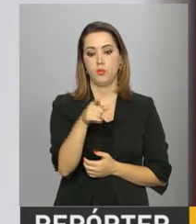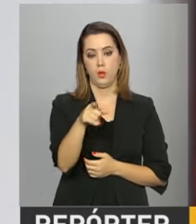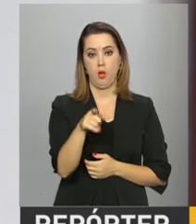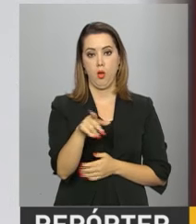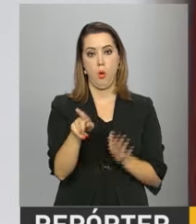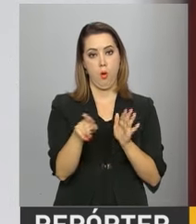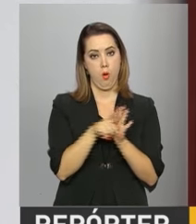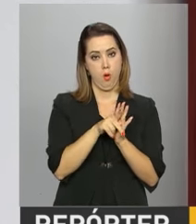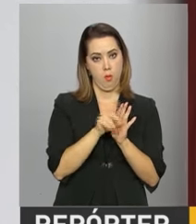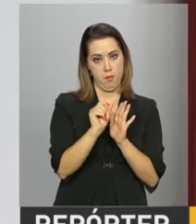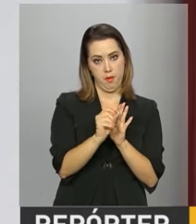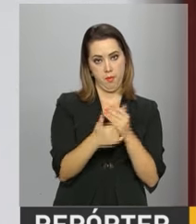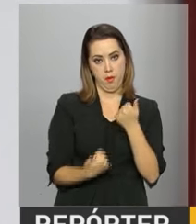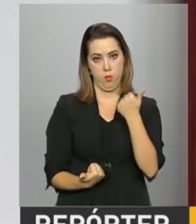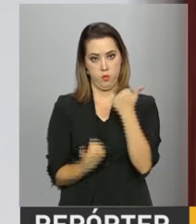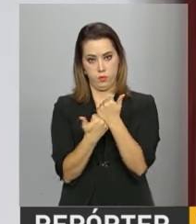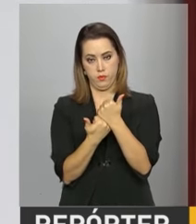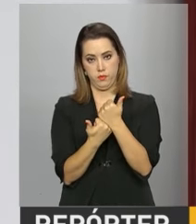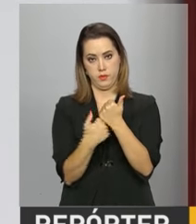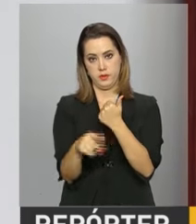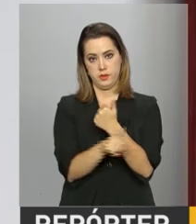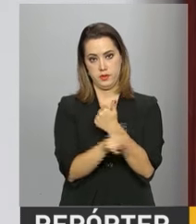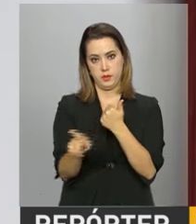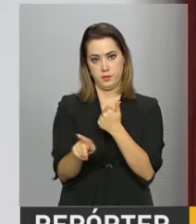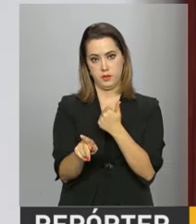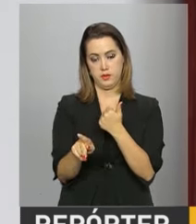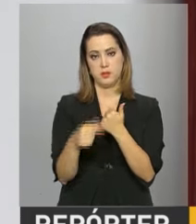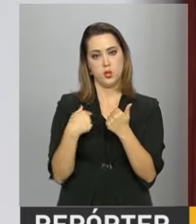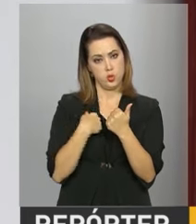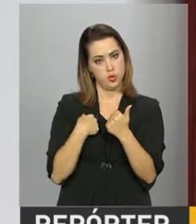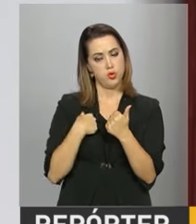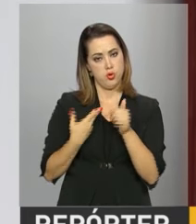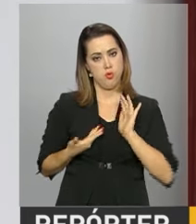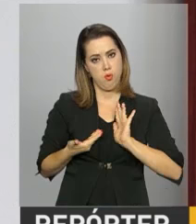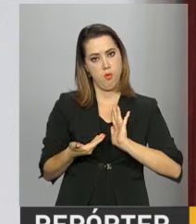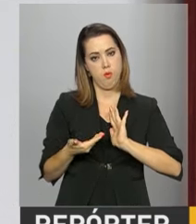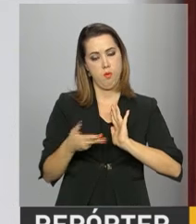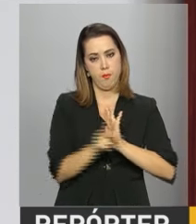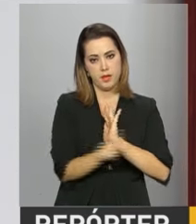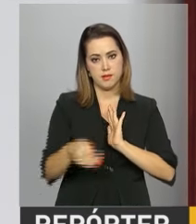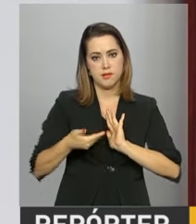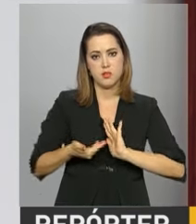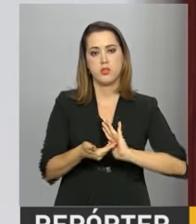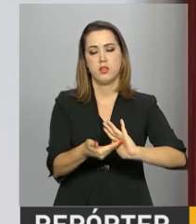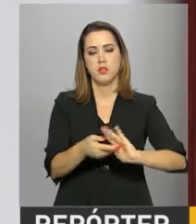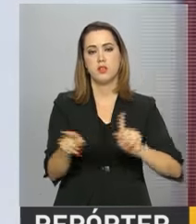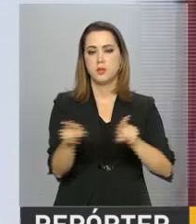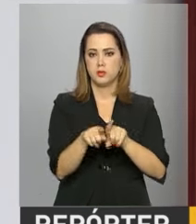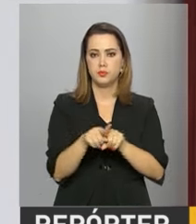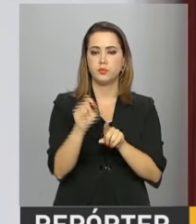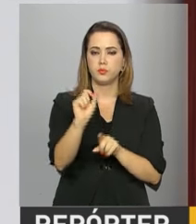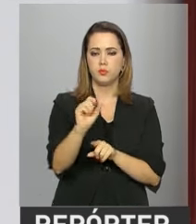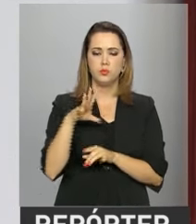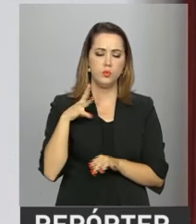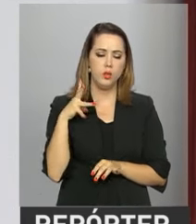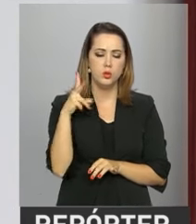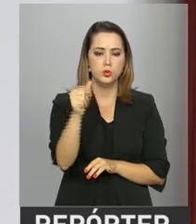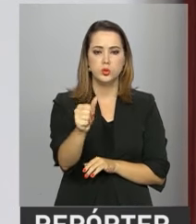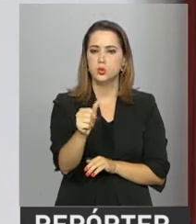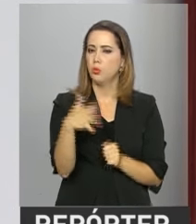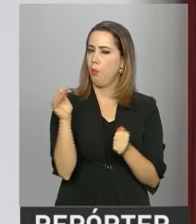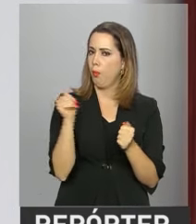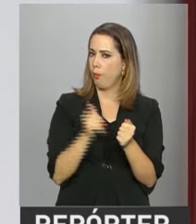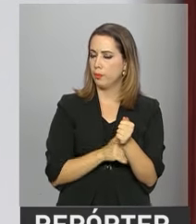principalmente o vice-presidente, né, presidente da Câmara, é de total, vamos dizer assim, discrição, como